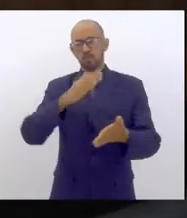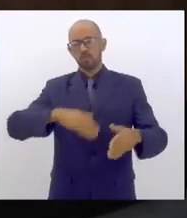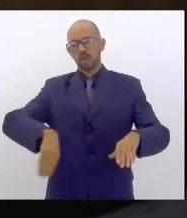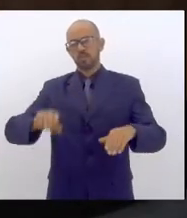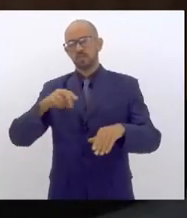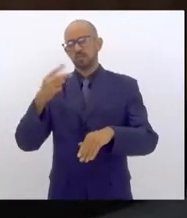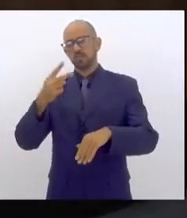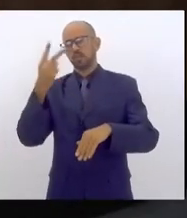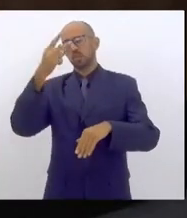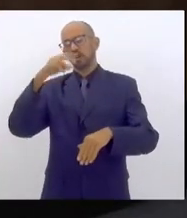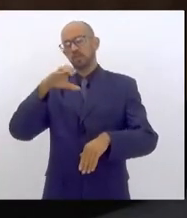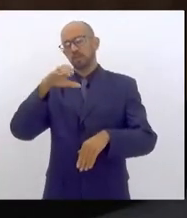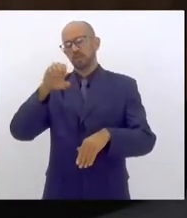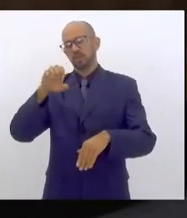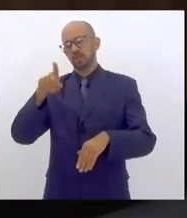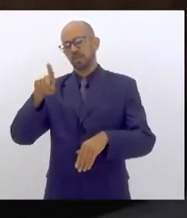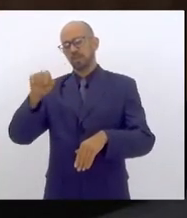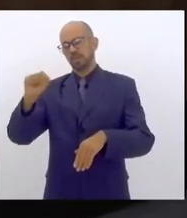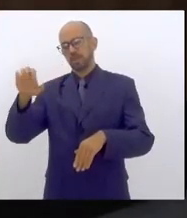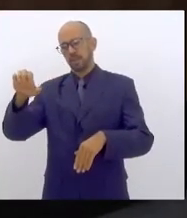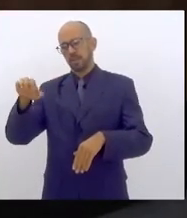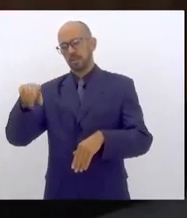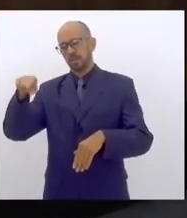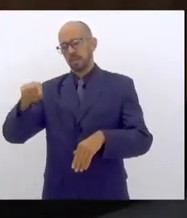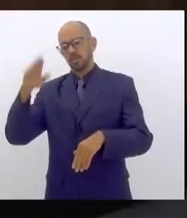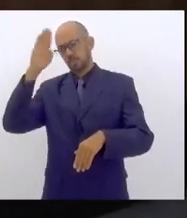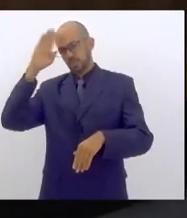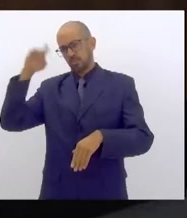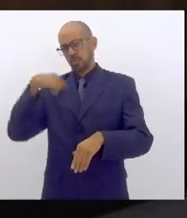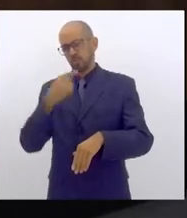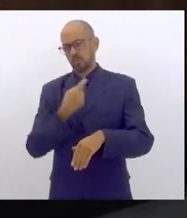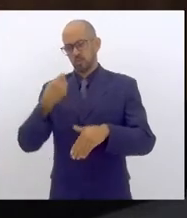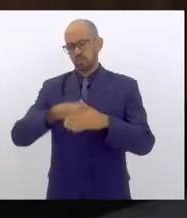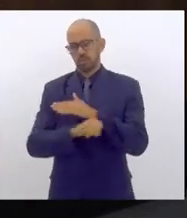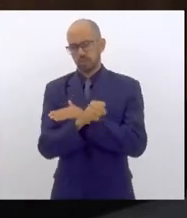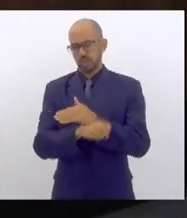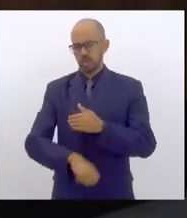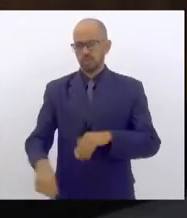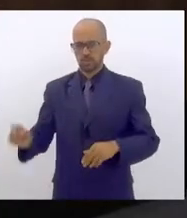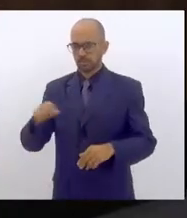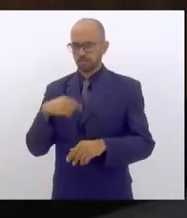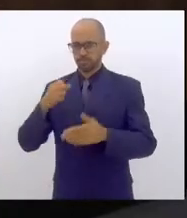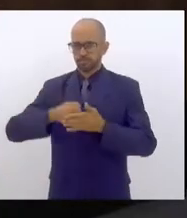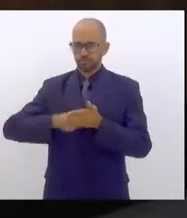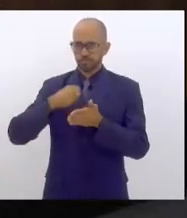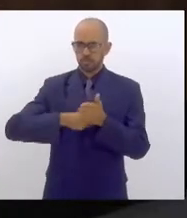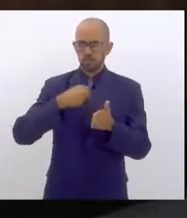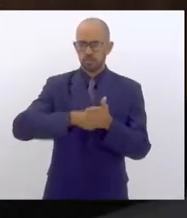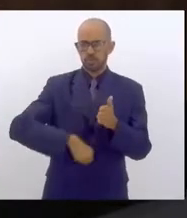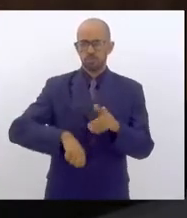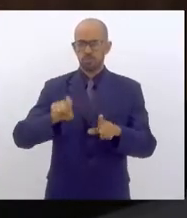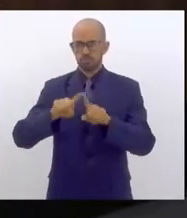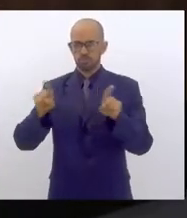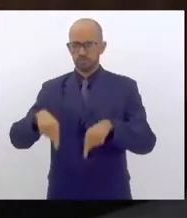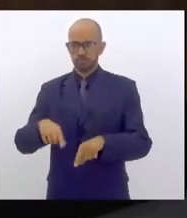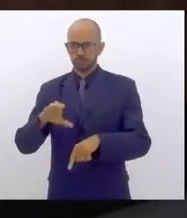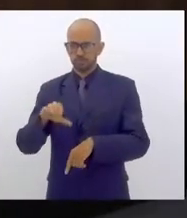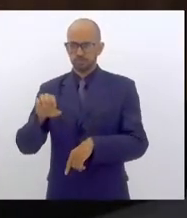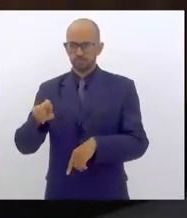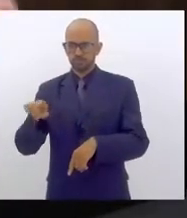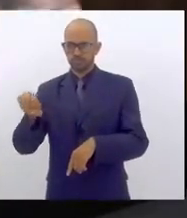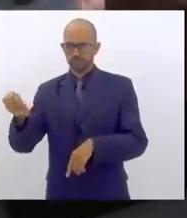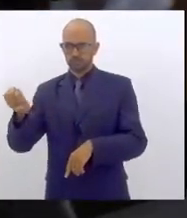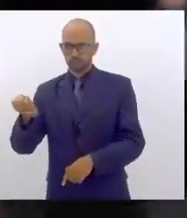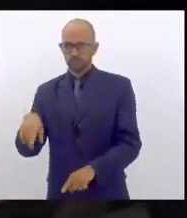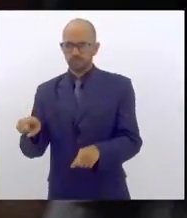uma referência, é o ponto principal do nosso mandato, essa luta pelo trabalhador da SEDAI, uma história de família,